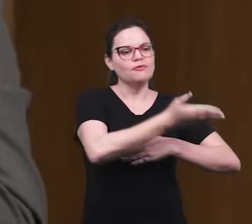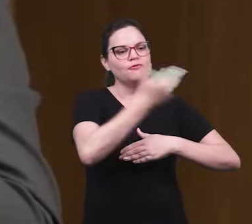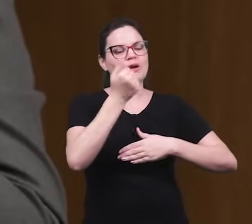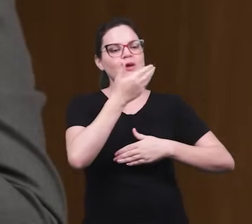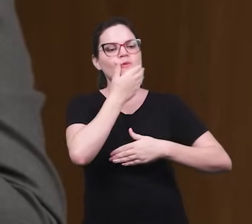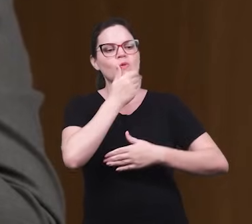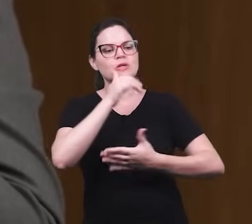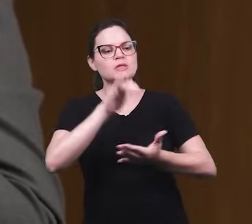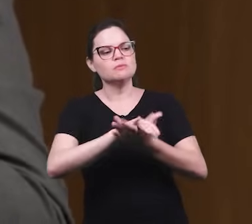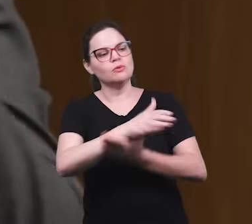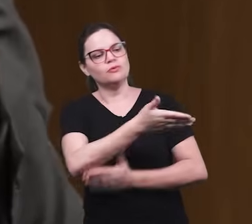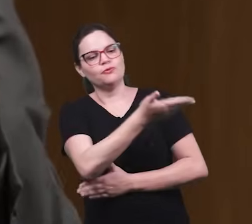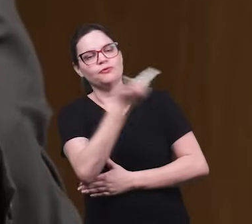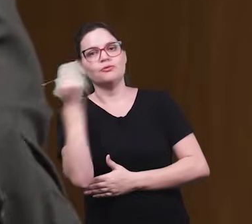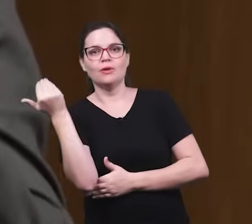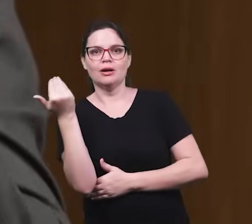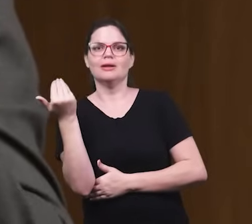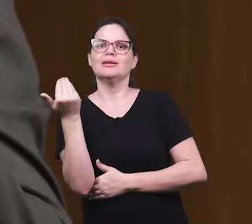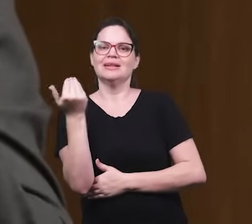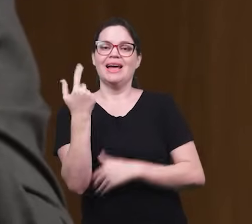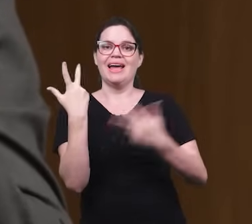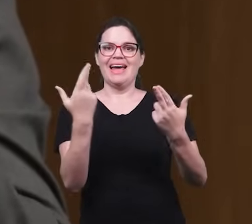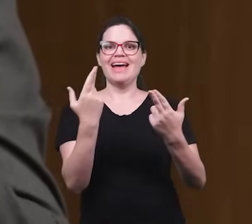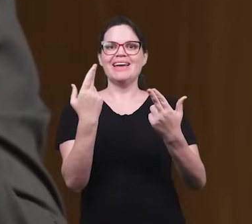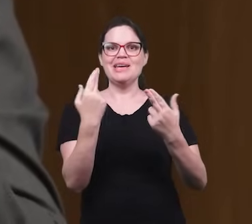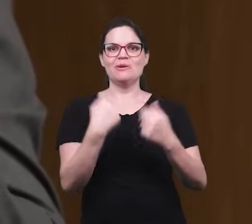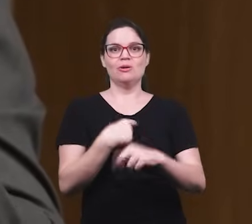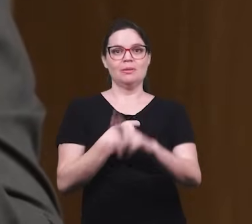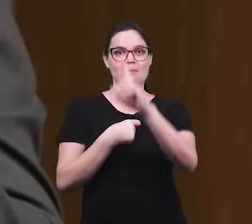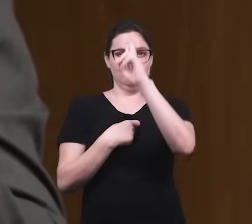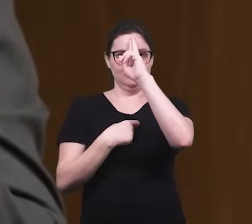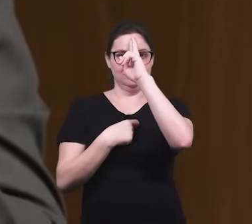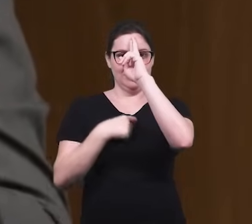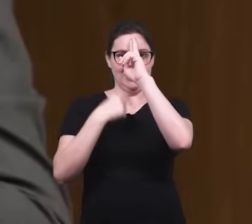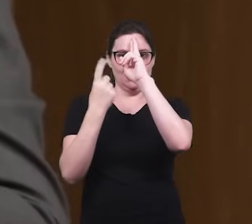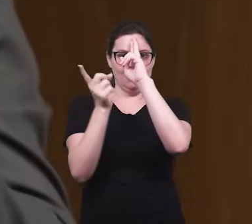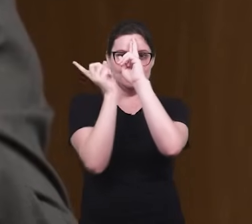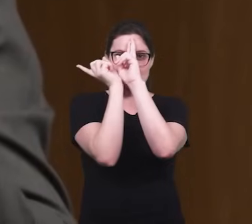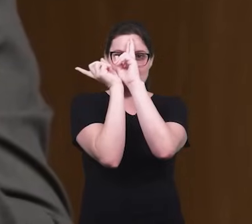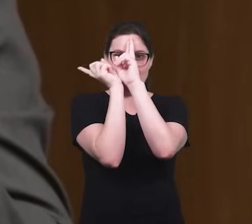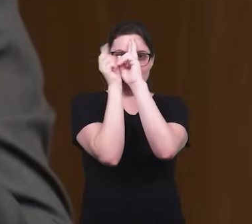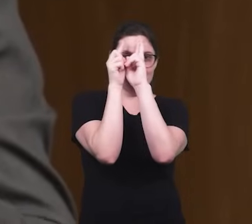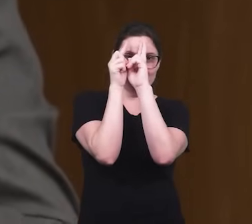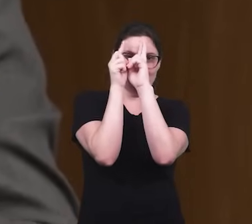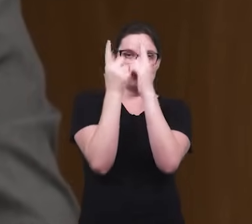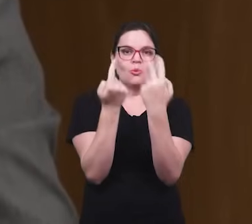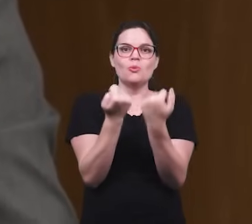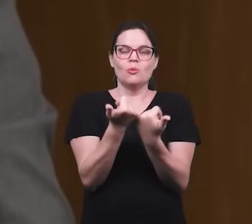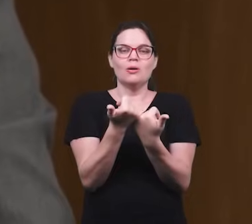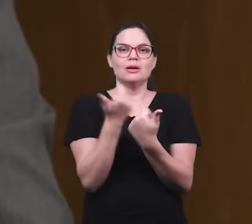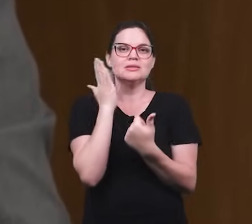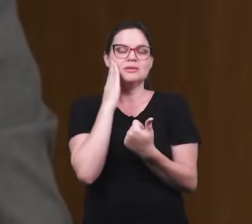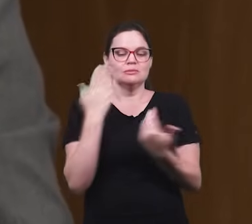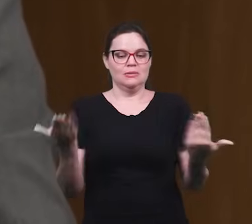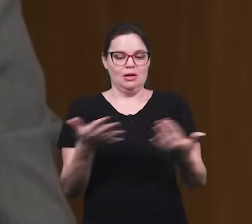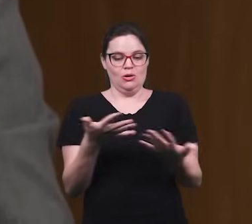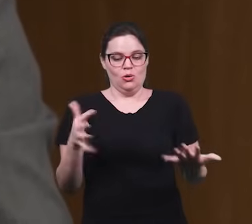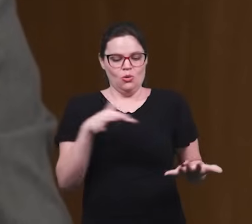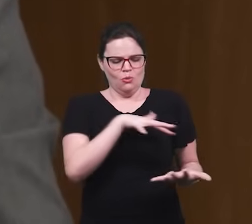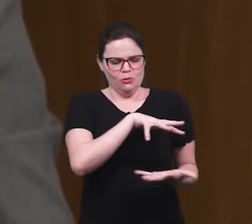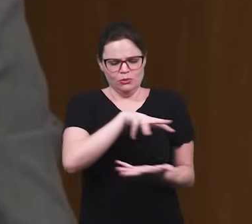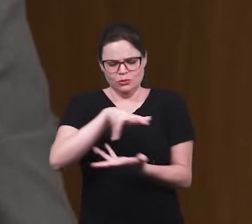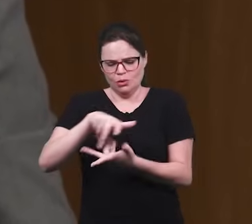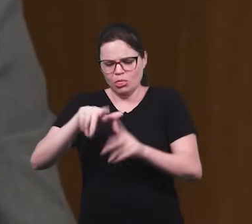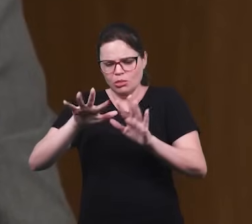preocupado, olha, o mundo está no seu final, está expirando, né? O mundo está envelhecendo e morrendo. Mas para a